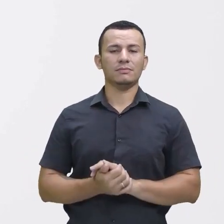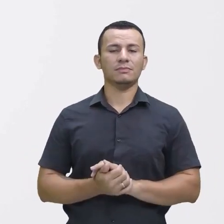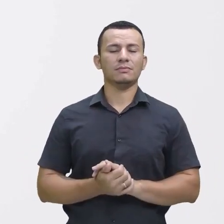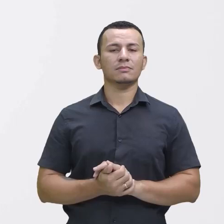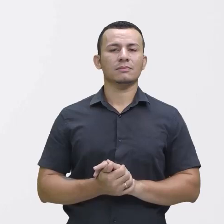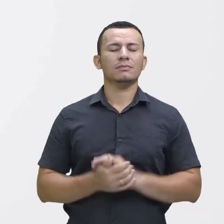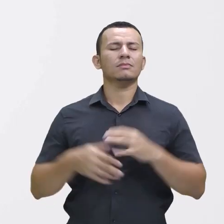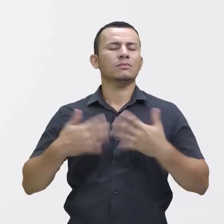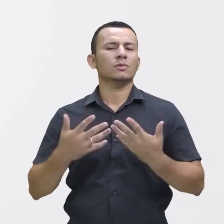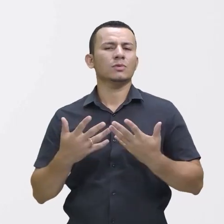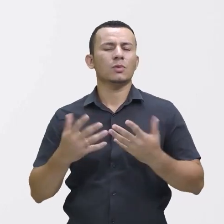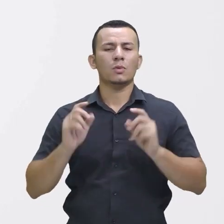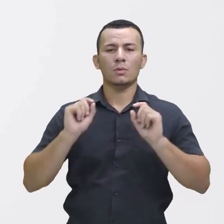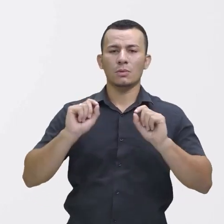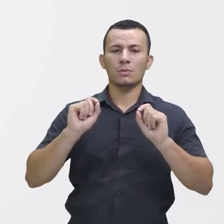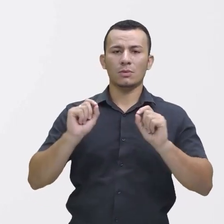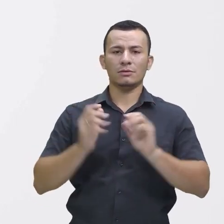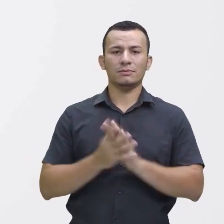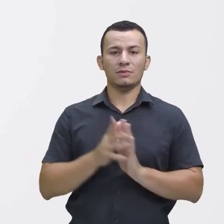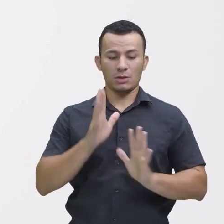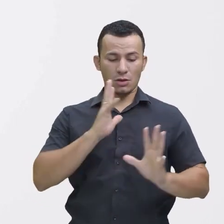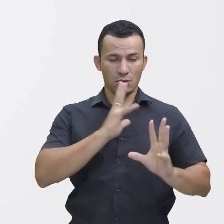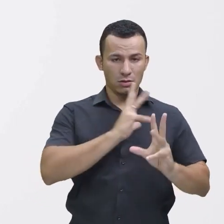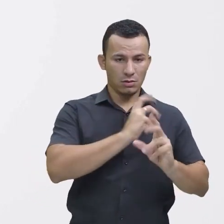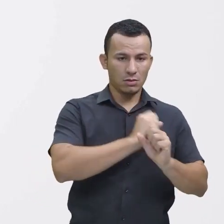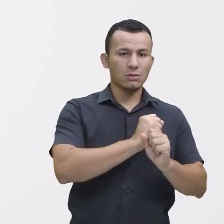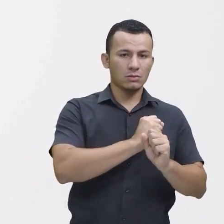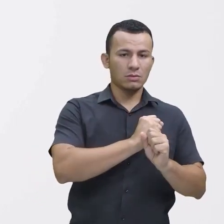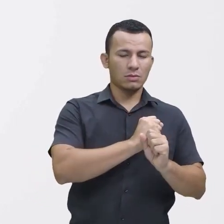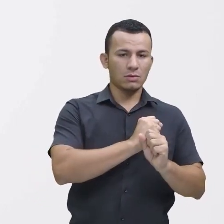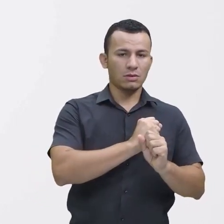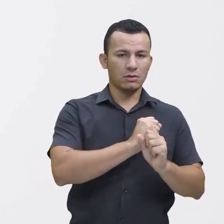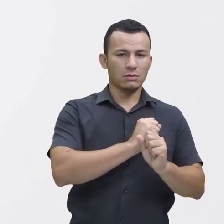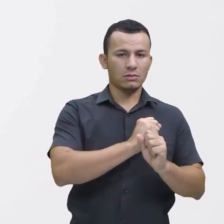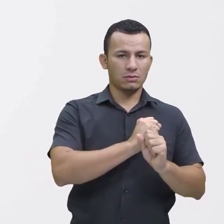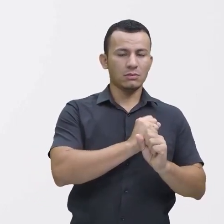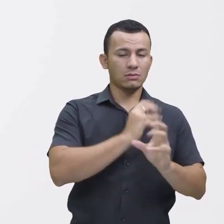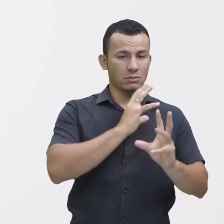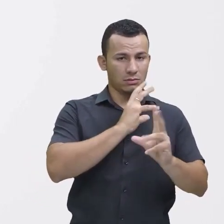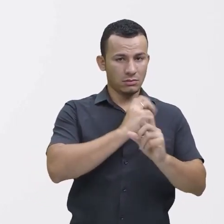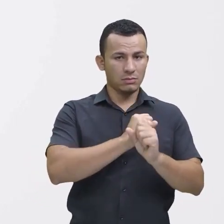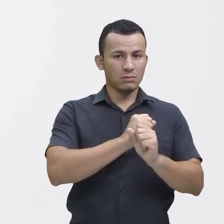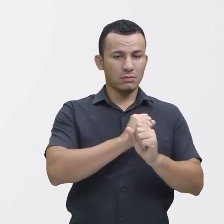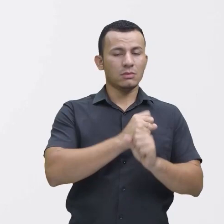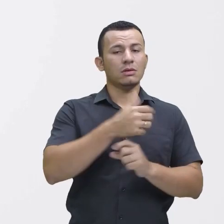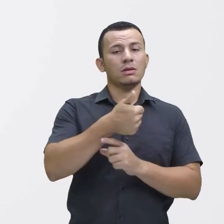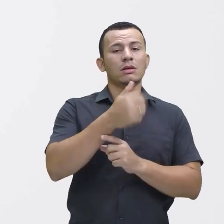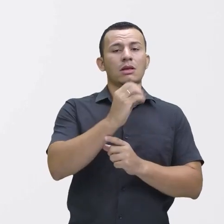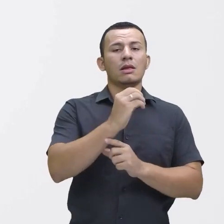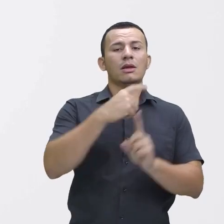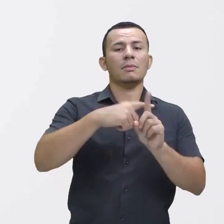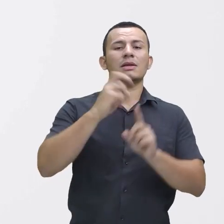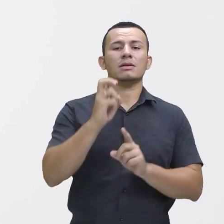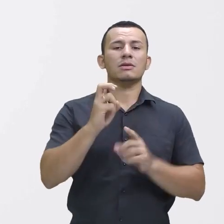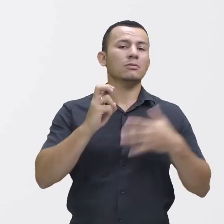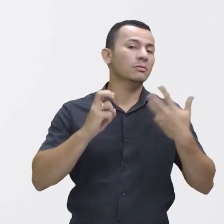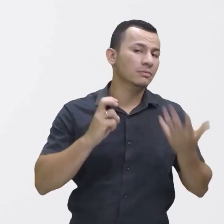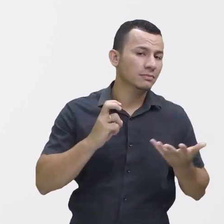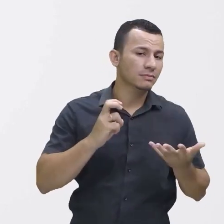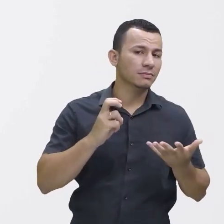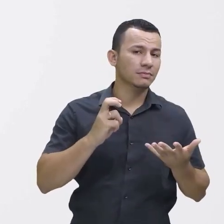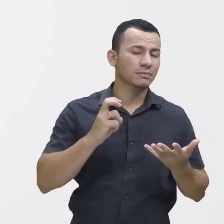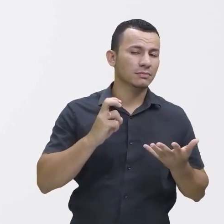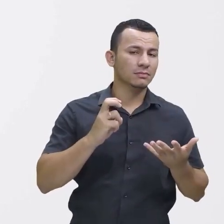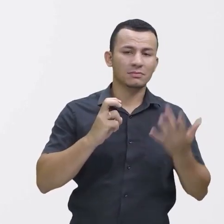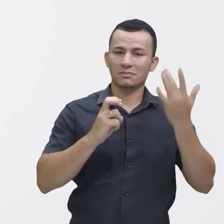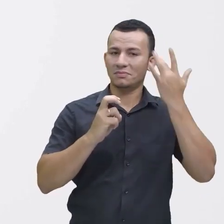fazer? Você vai somar, você vai adicionar 10 mais 5?